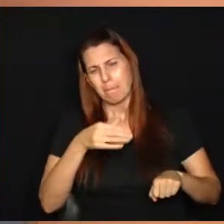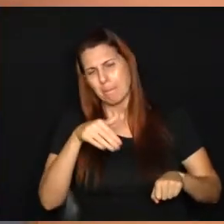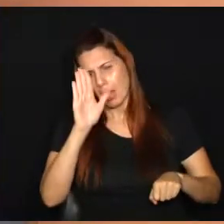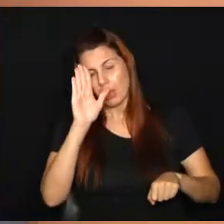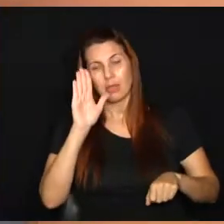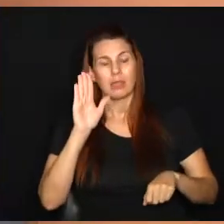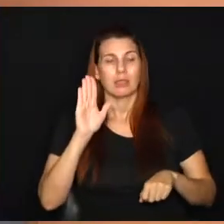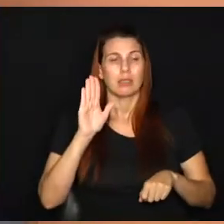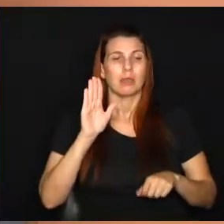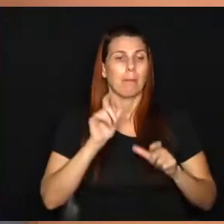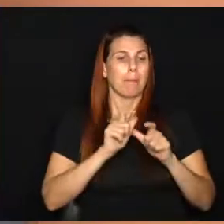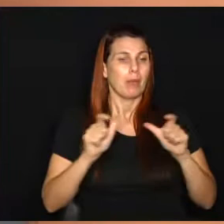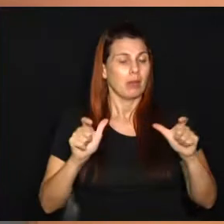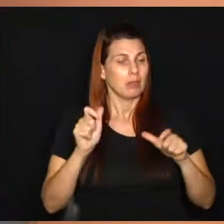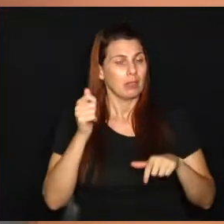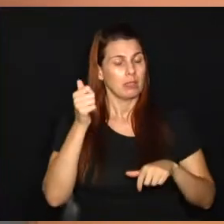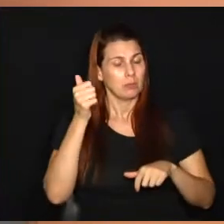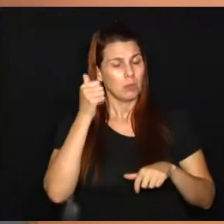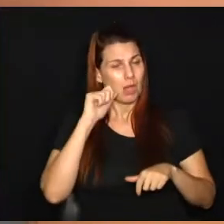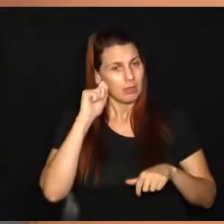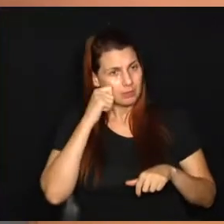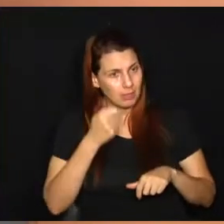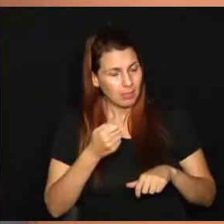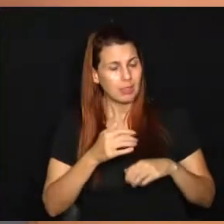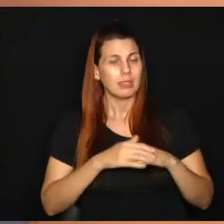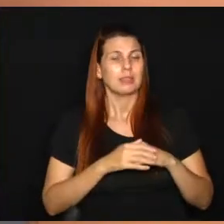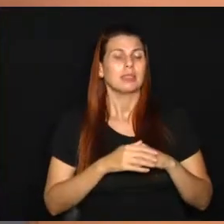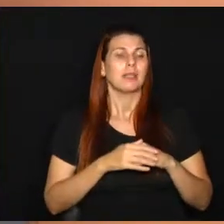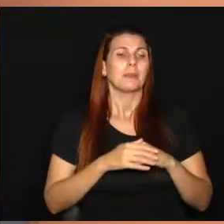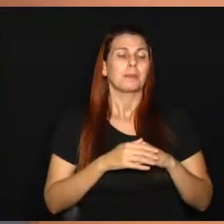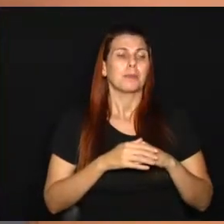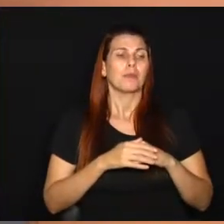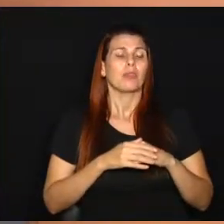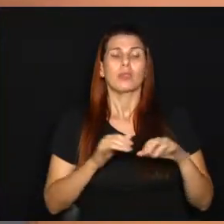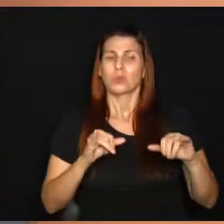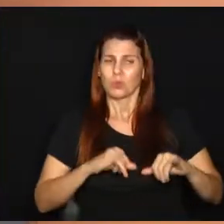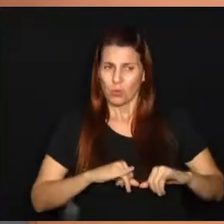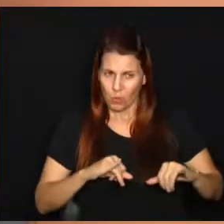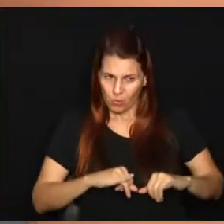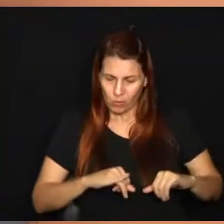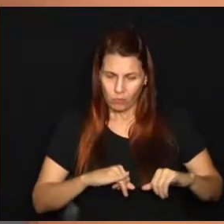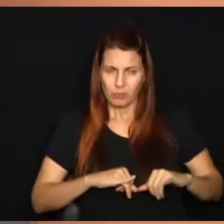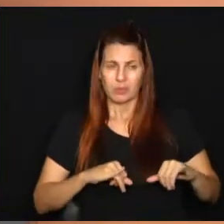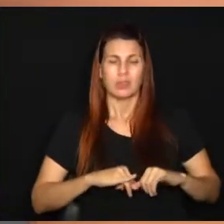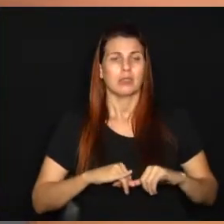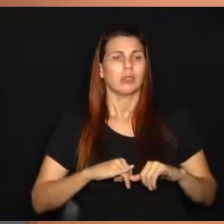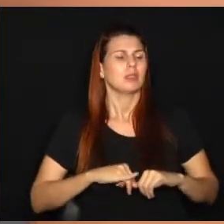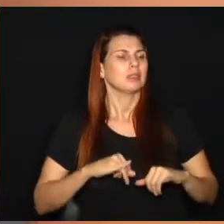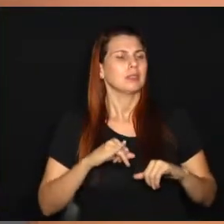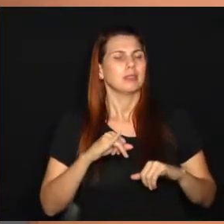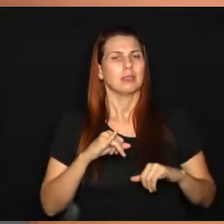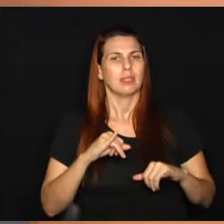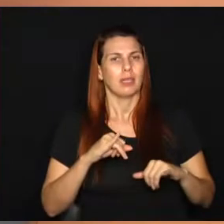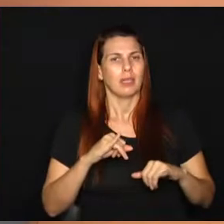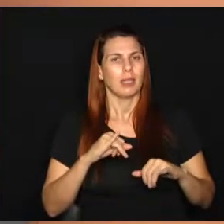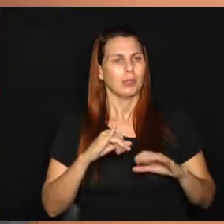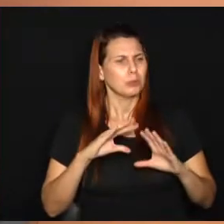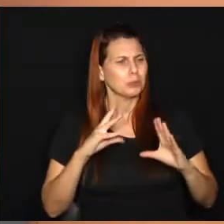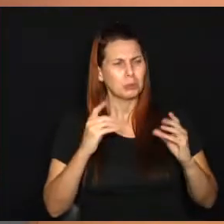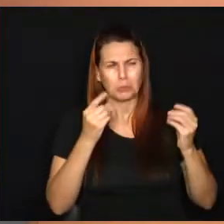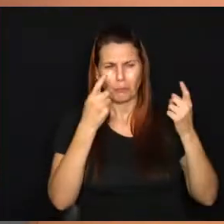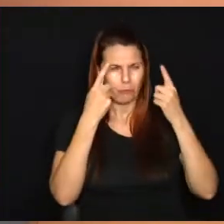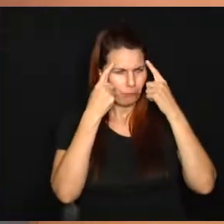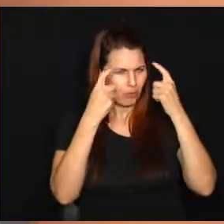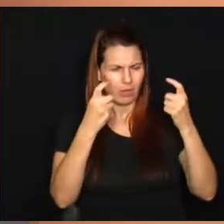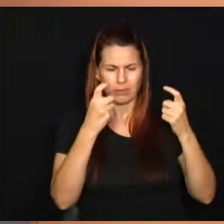maioria são mulheres negras, são arrimo de família e que sofrem todos os tipos de violência.